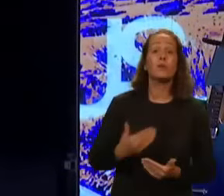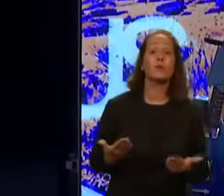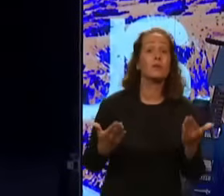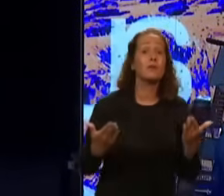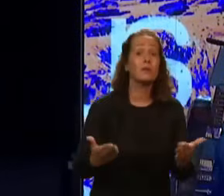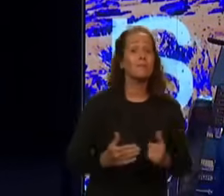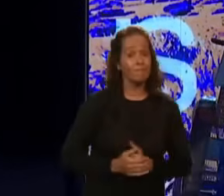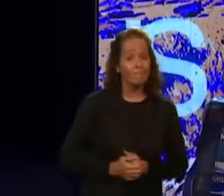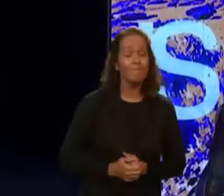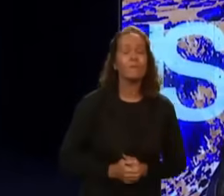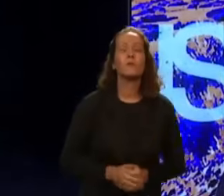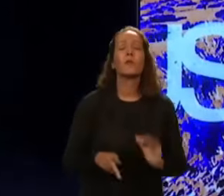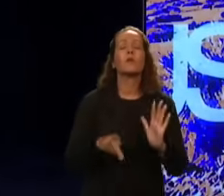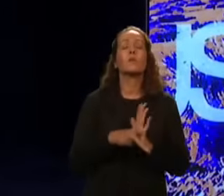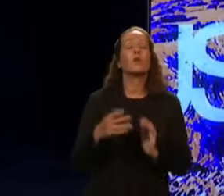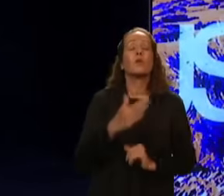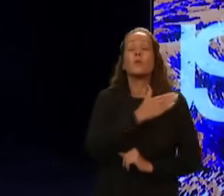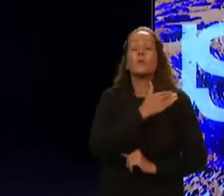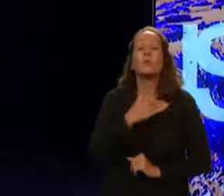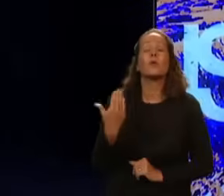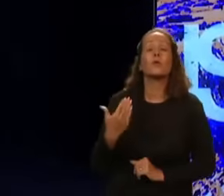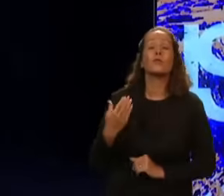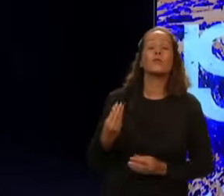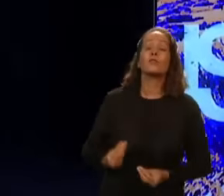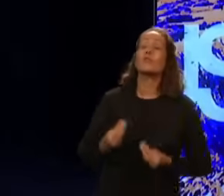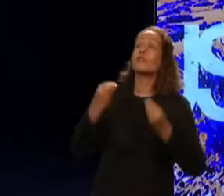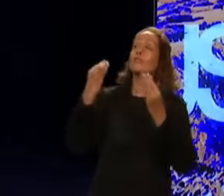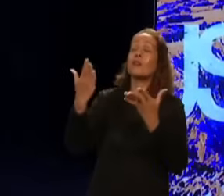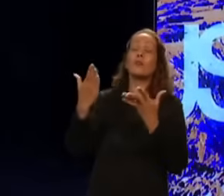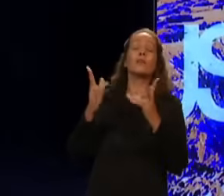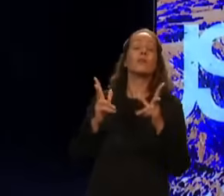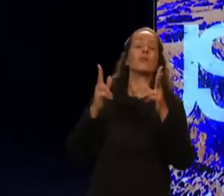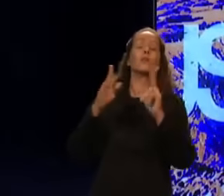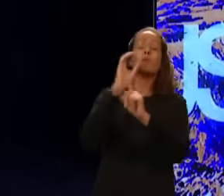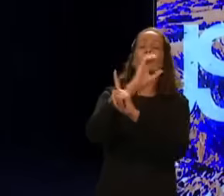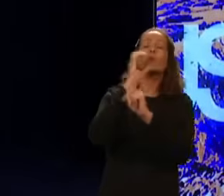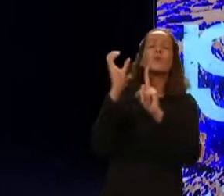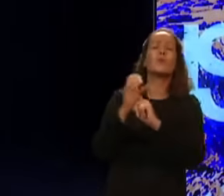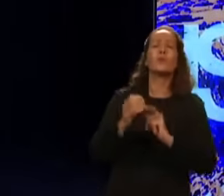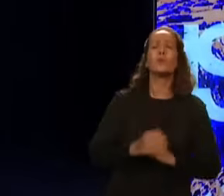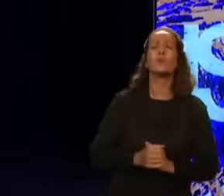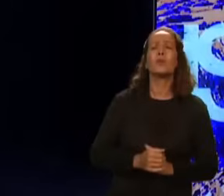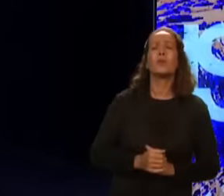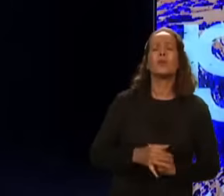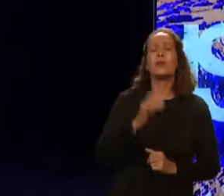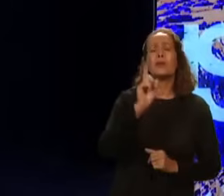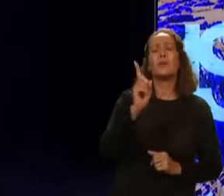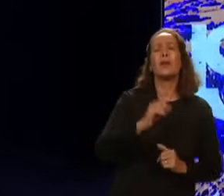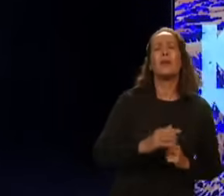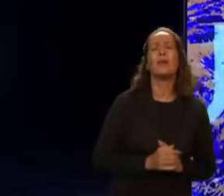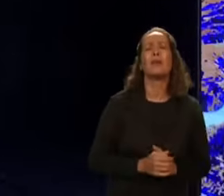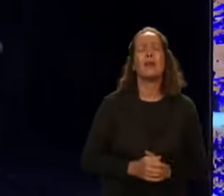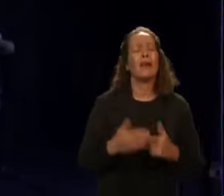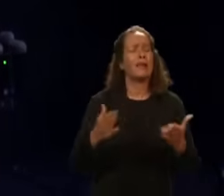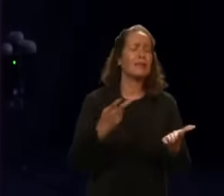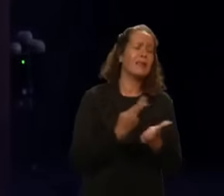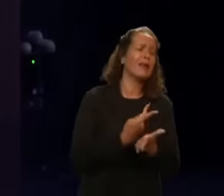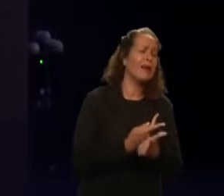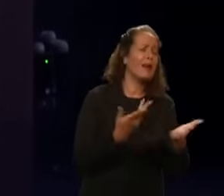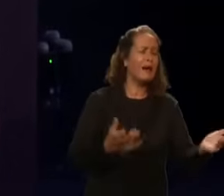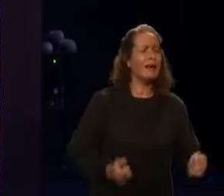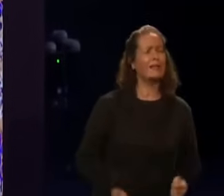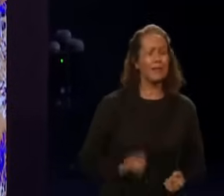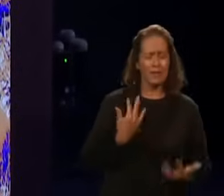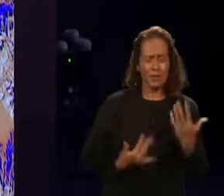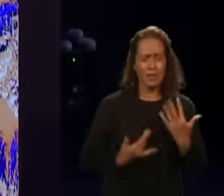morte deles um culto a Deus. E não, ai, isso é injusto, eu estou sendo queimado, eu